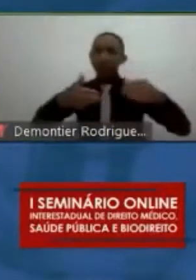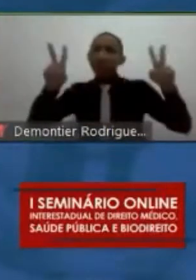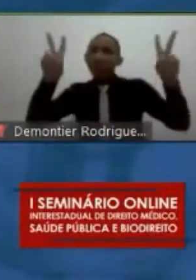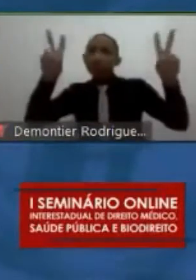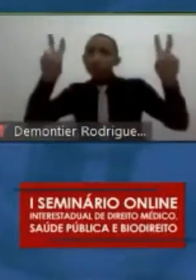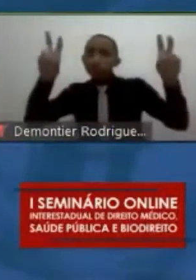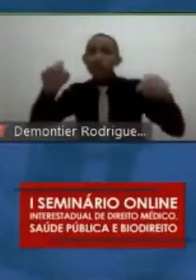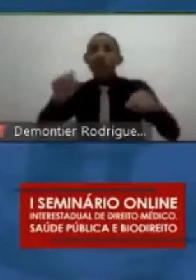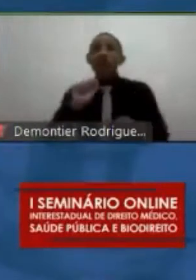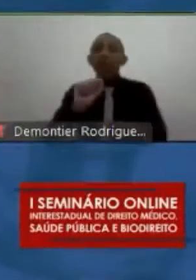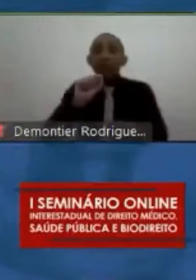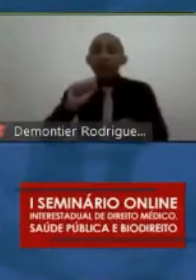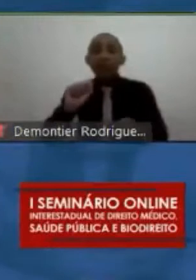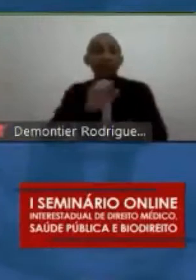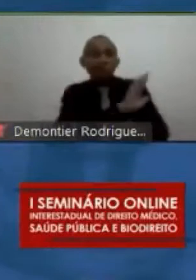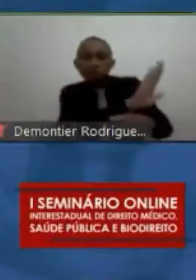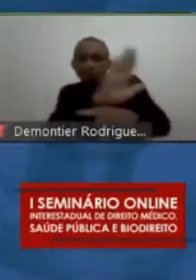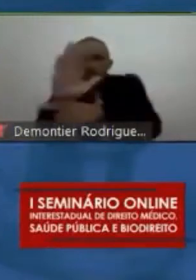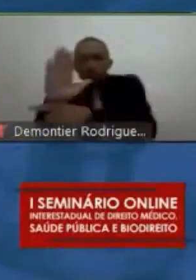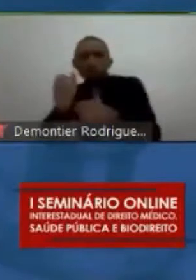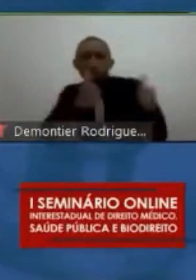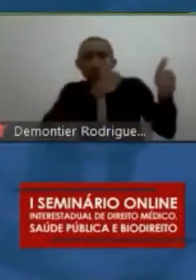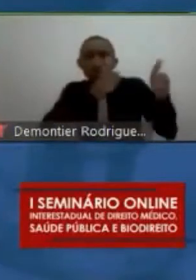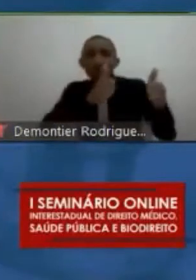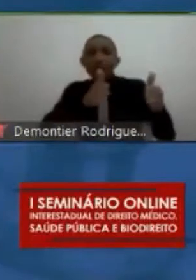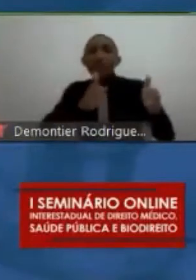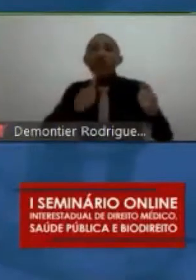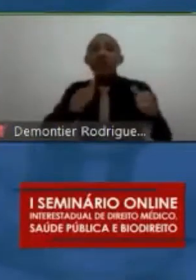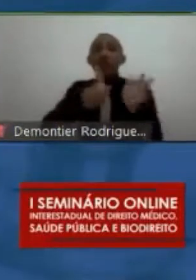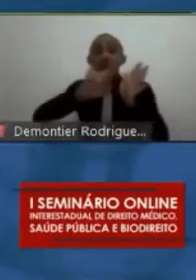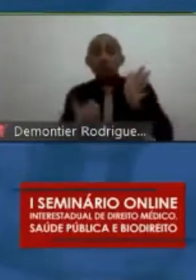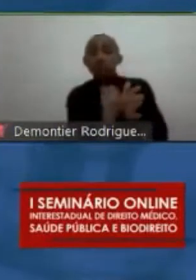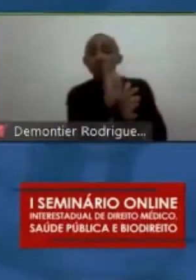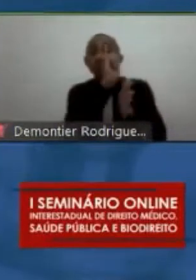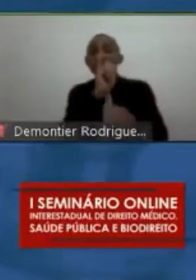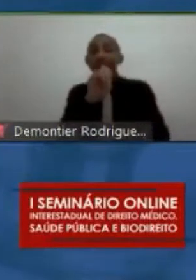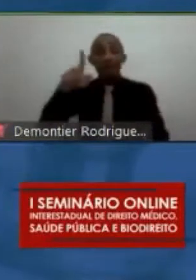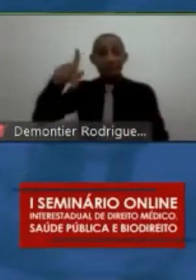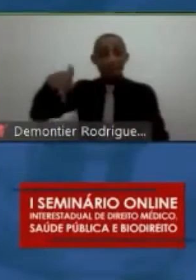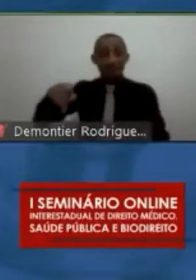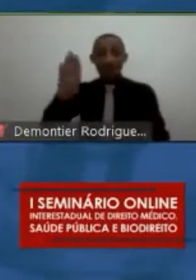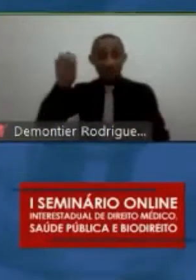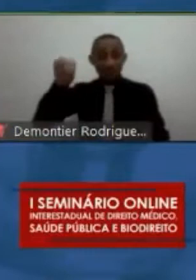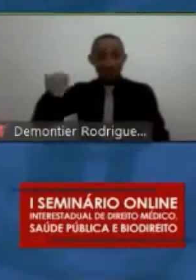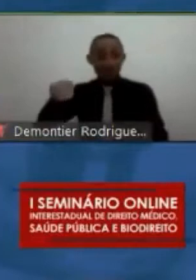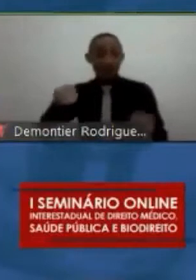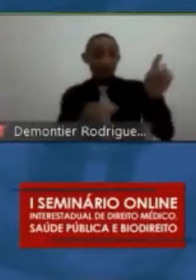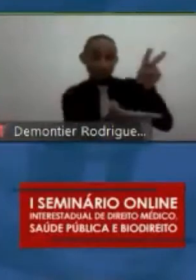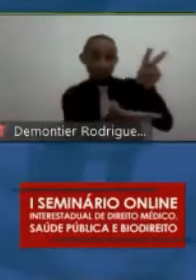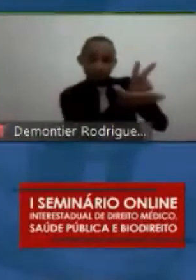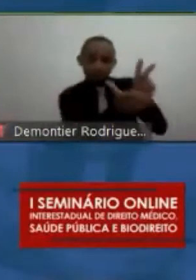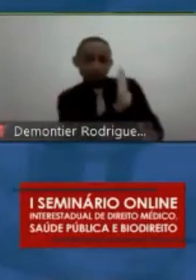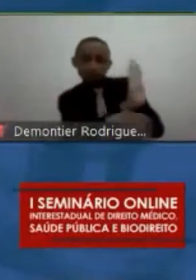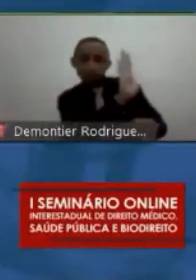benefícios e soluções relacionados à implantação de um programa voltado ao gerenciamento de sangue do paciente, né,